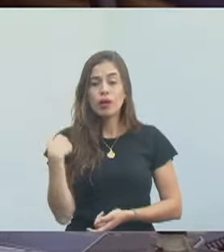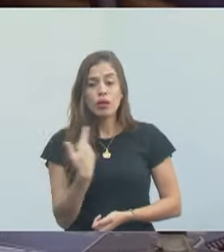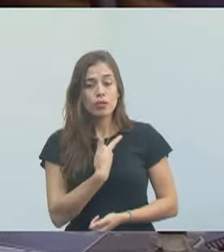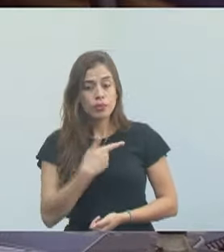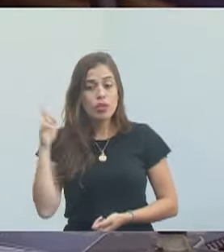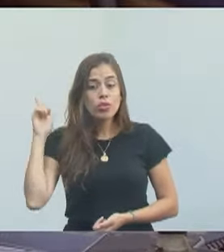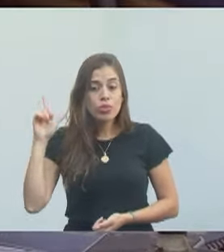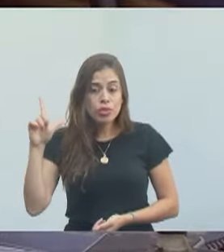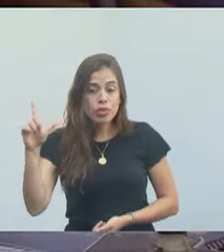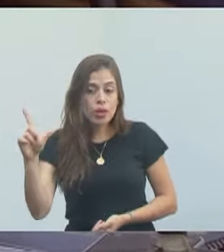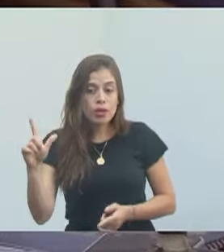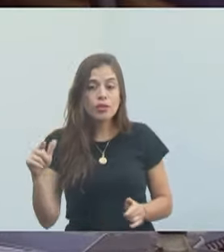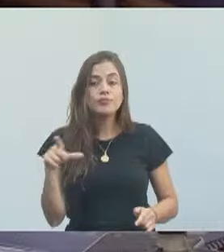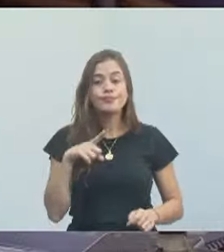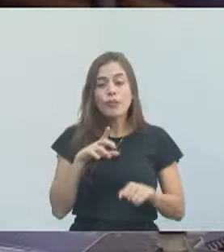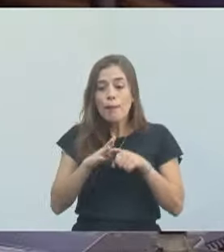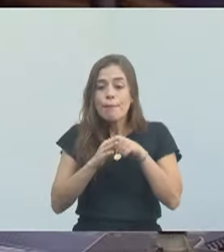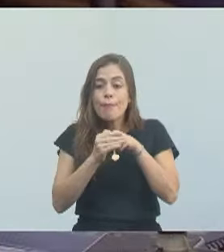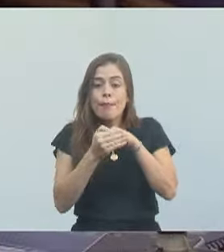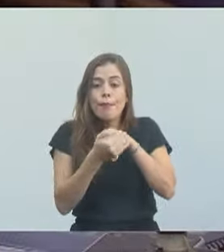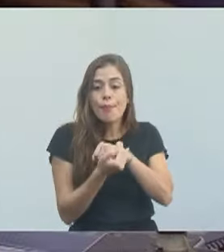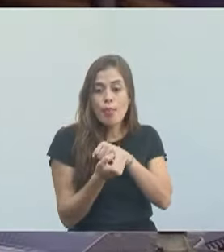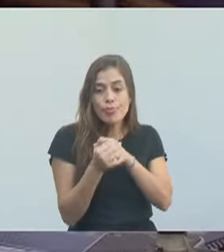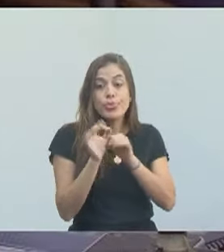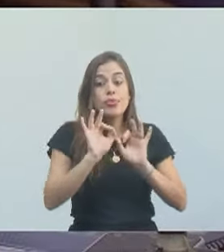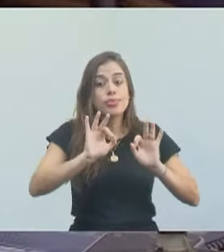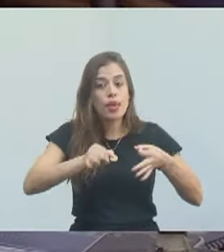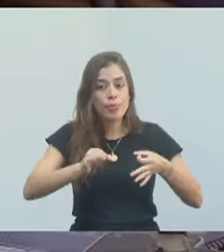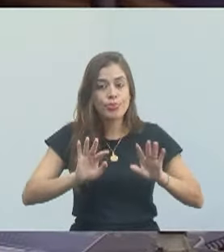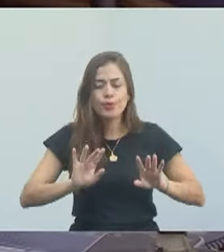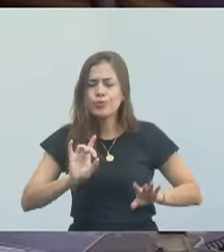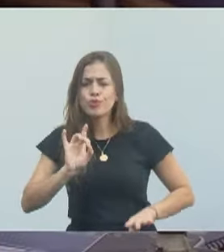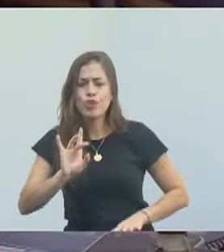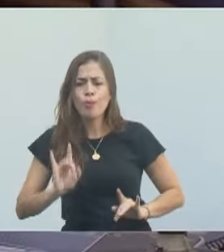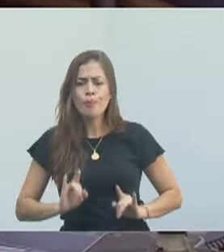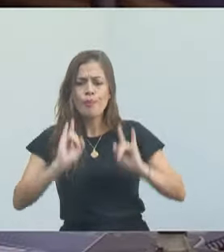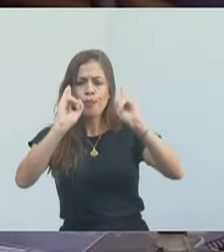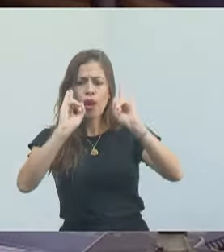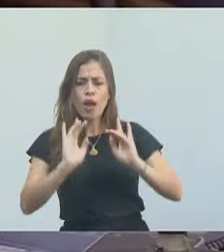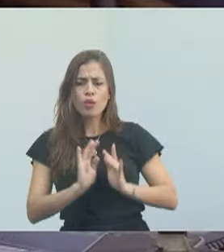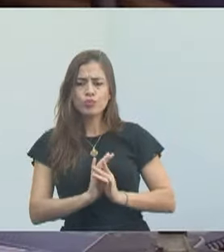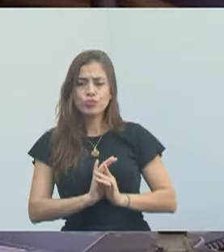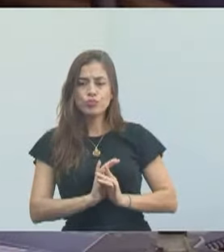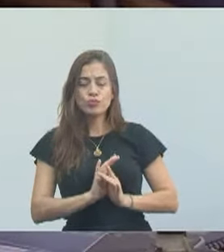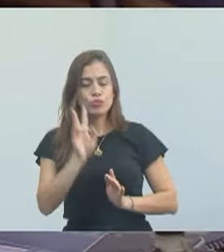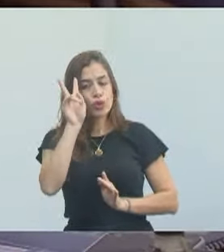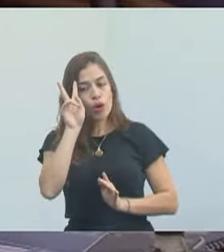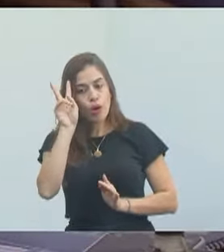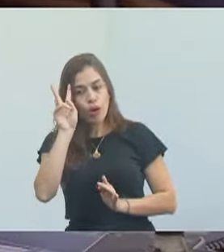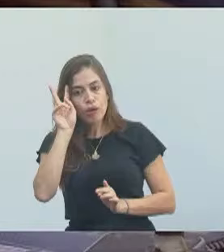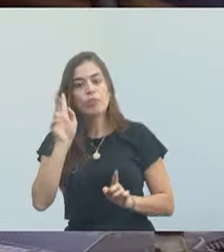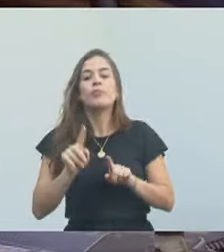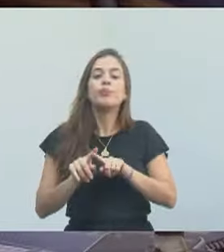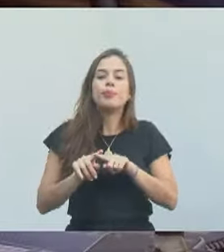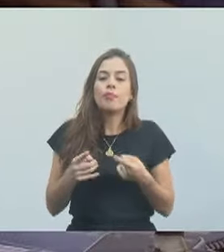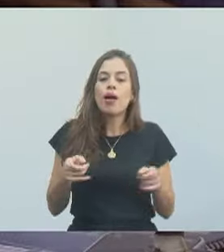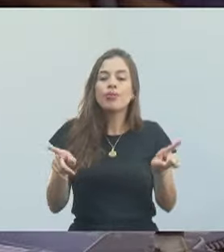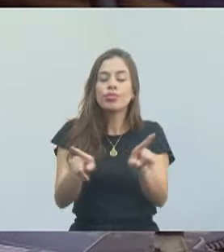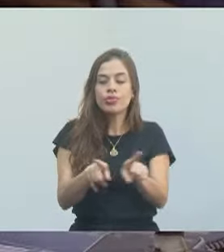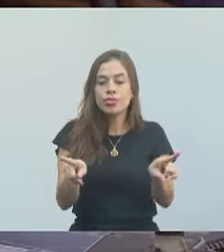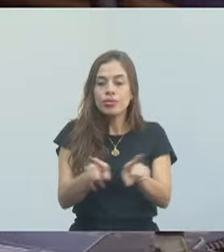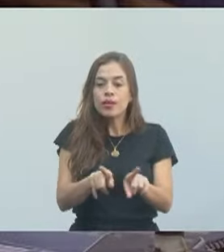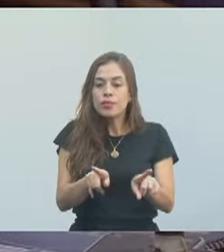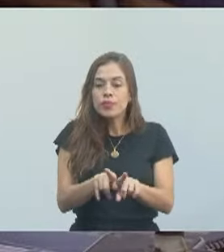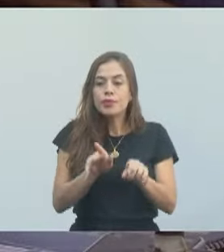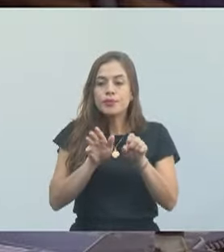consiga fazer a preservação adequada, né? Não só dos nossos prédios históricos, mas também